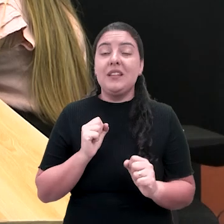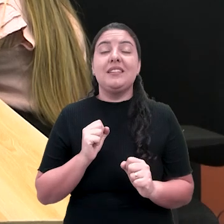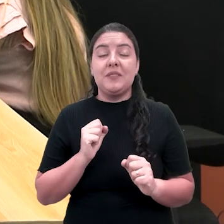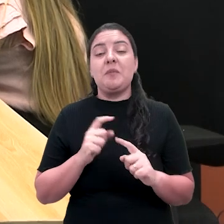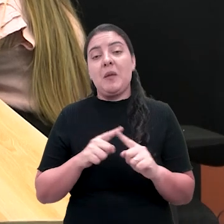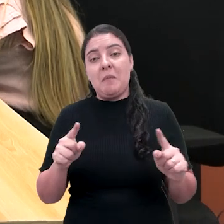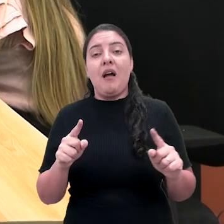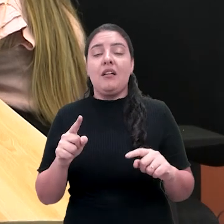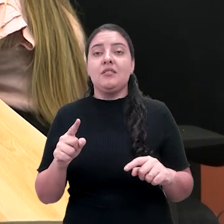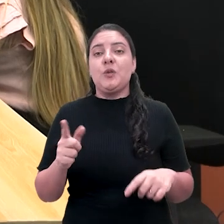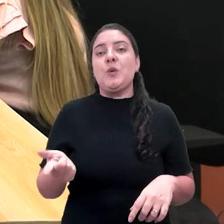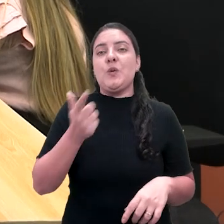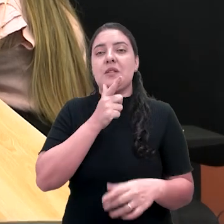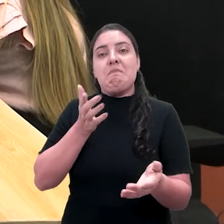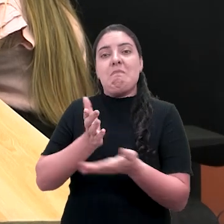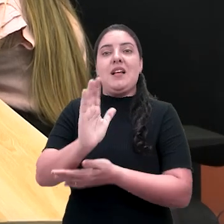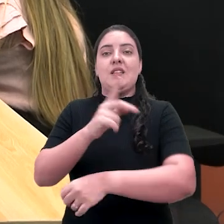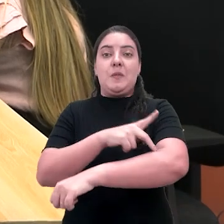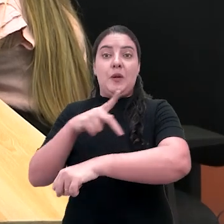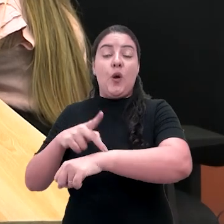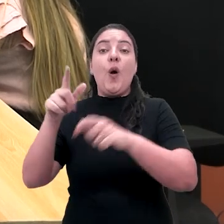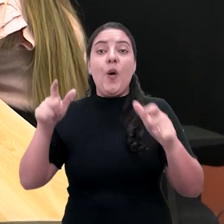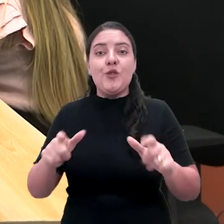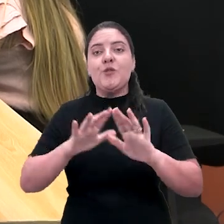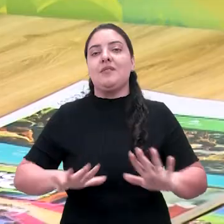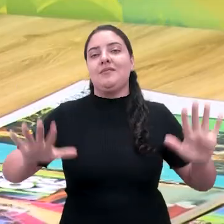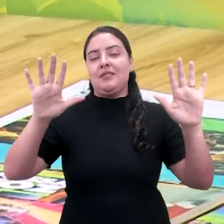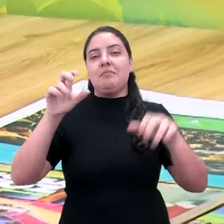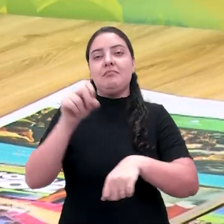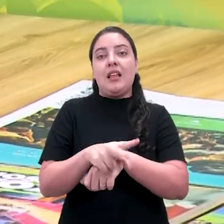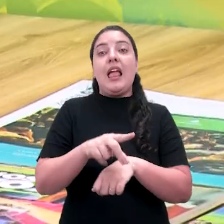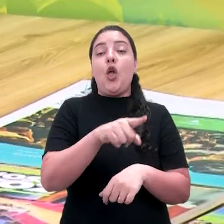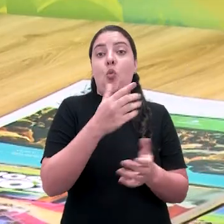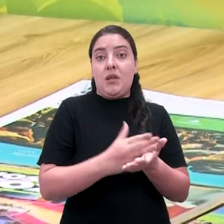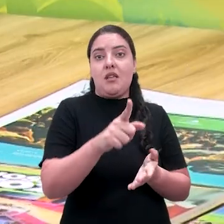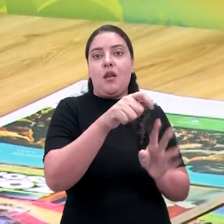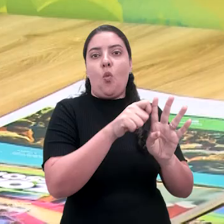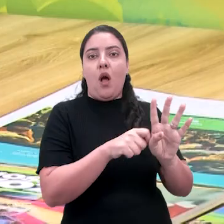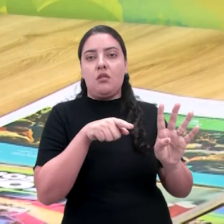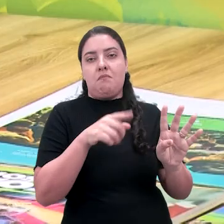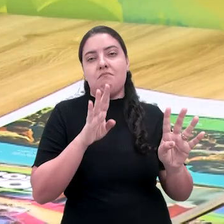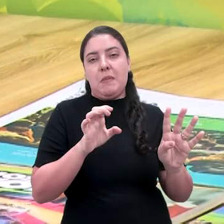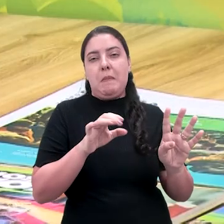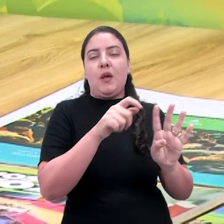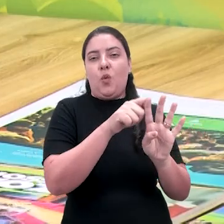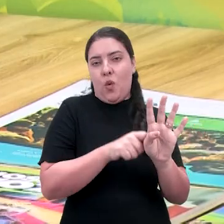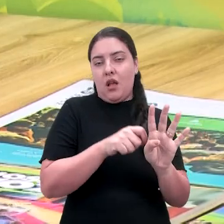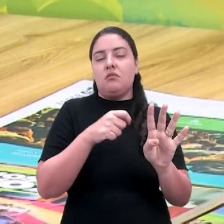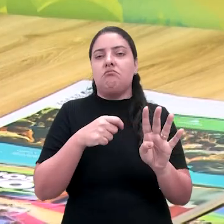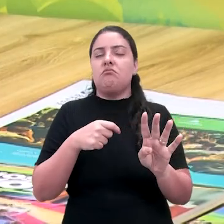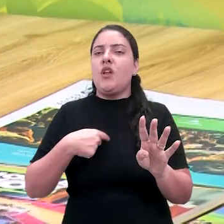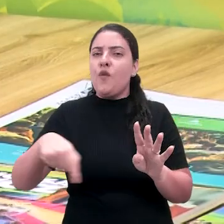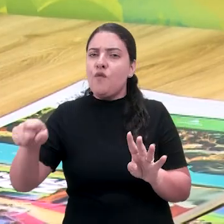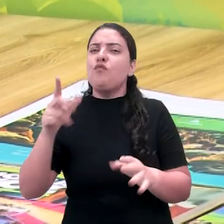Mas aí eu passei, em pedagogia na UFC. Quando eu comecei, ele tinha 4 meses. E isso vem muito da força dos meus